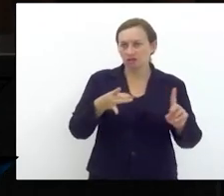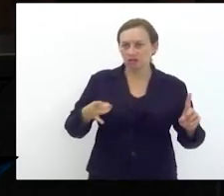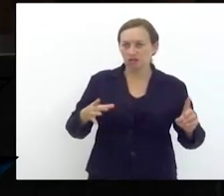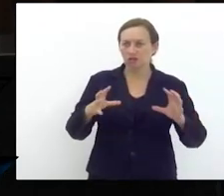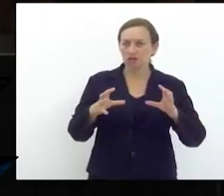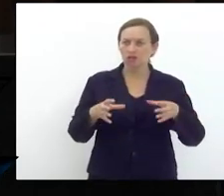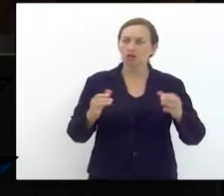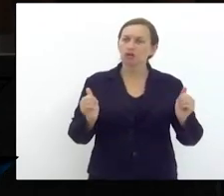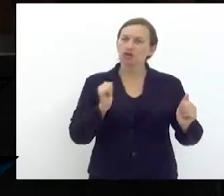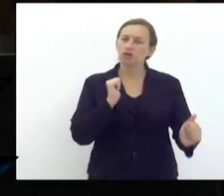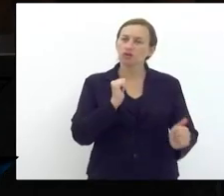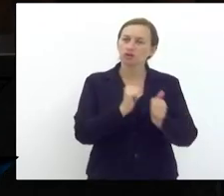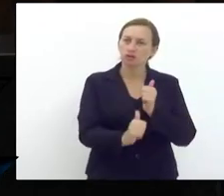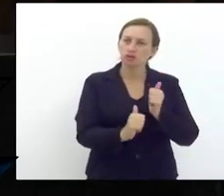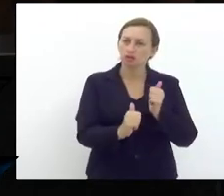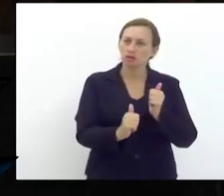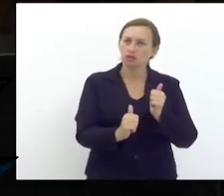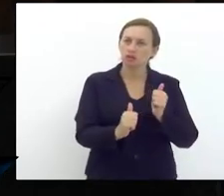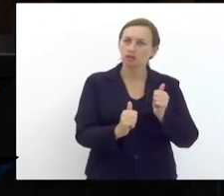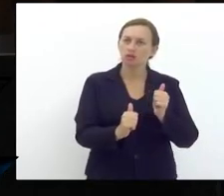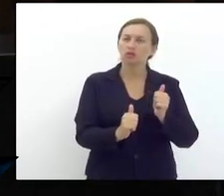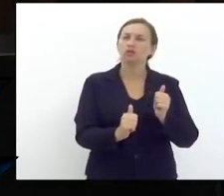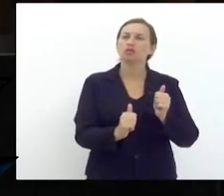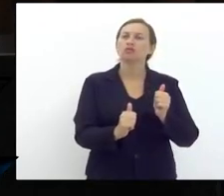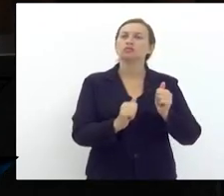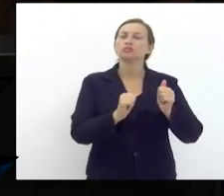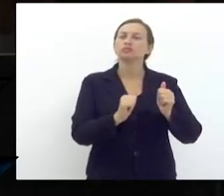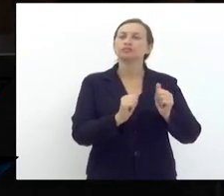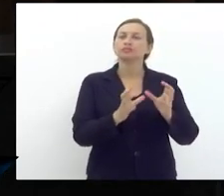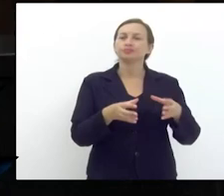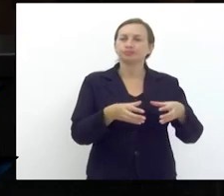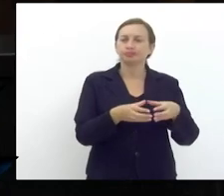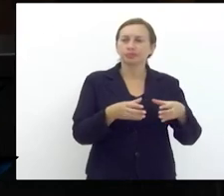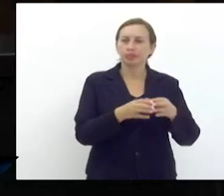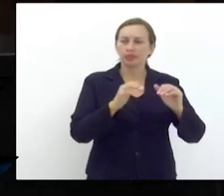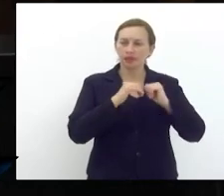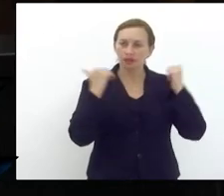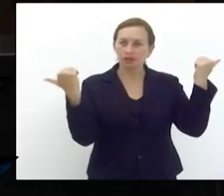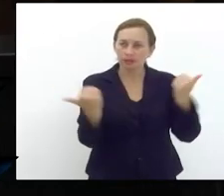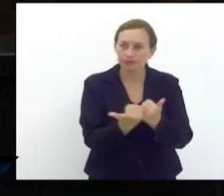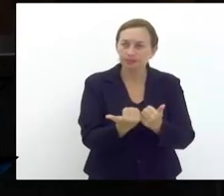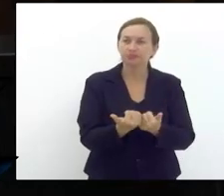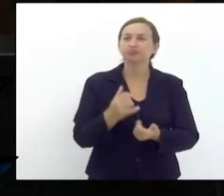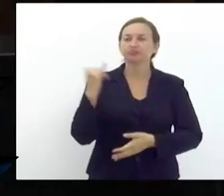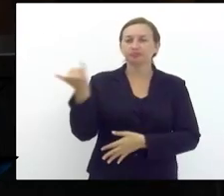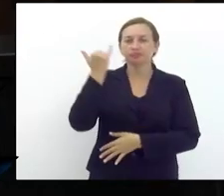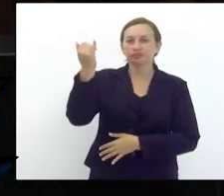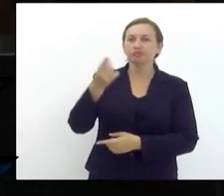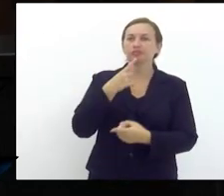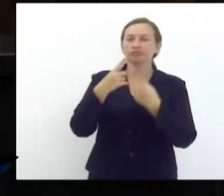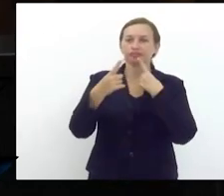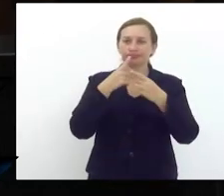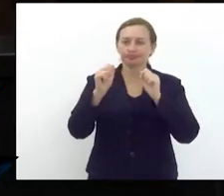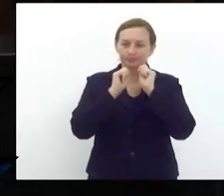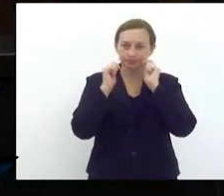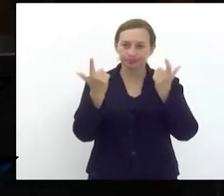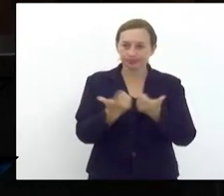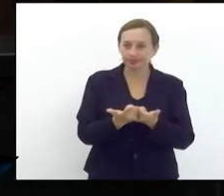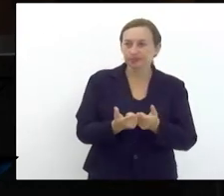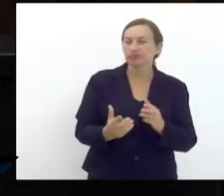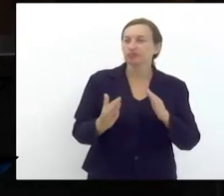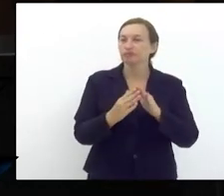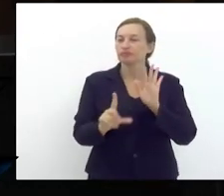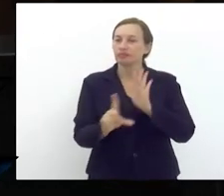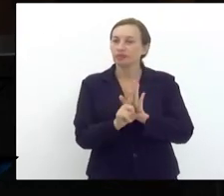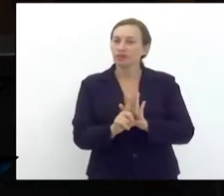futebol e nos estádio então é muito importante que a gente traga esse debate aqui para Assembleia Legislativa uma casa de leis